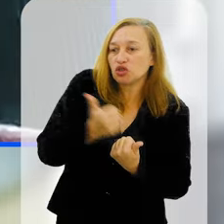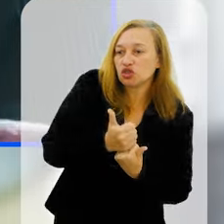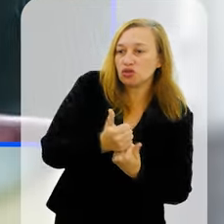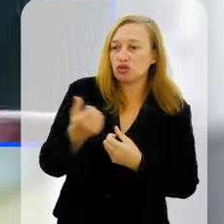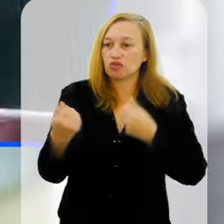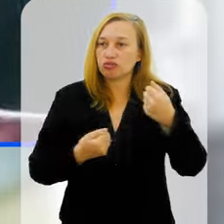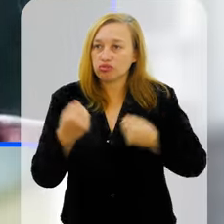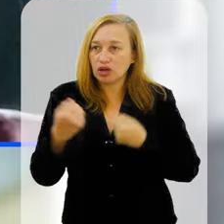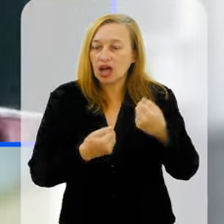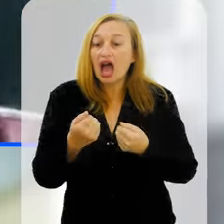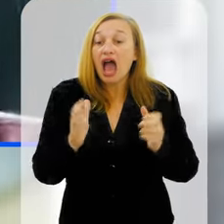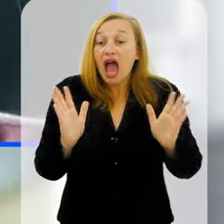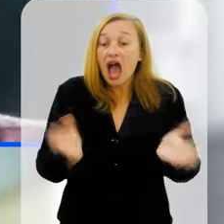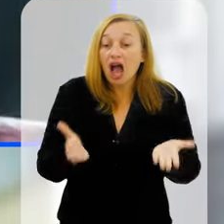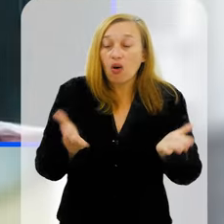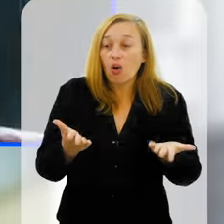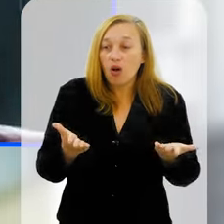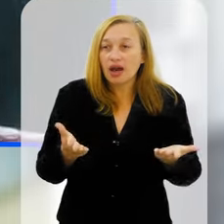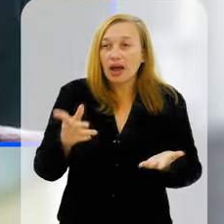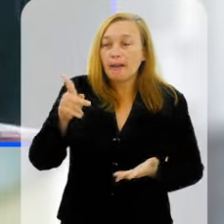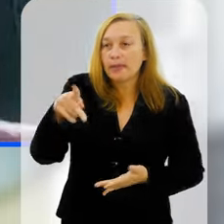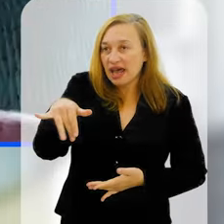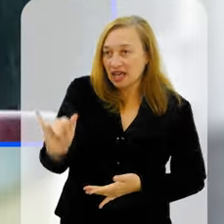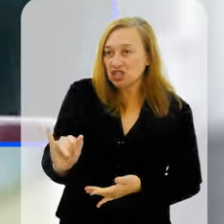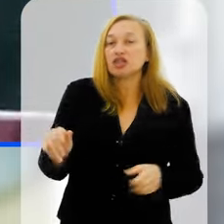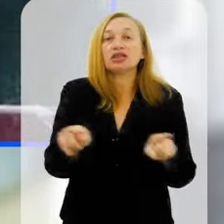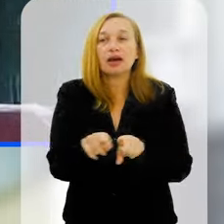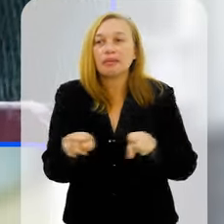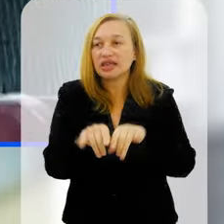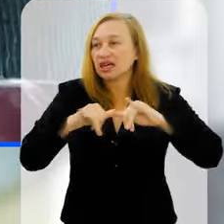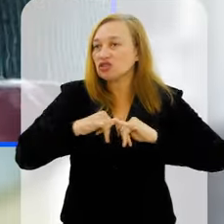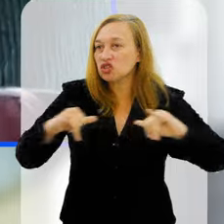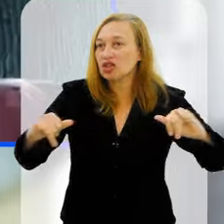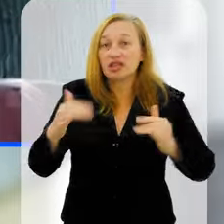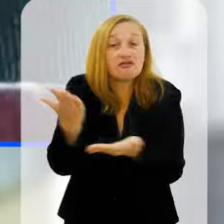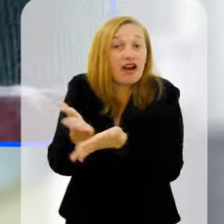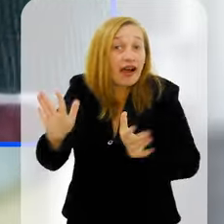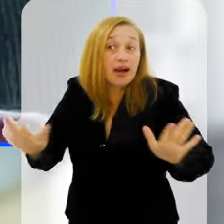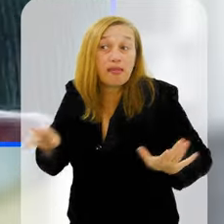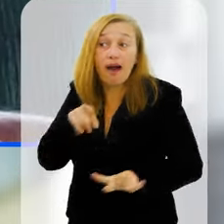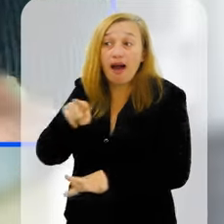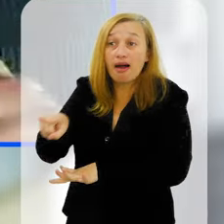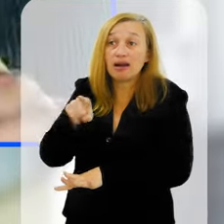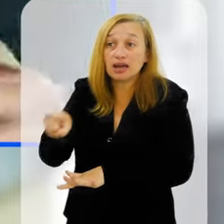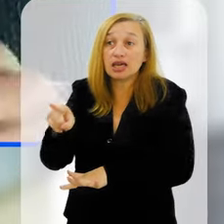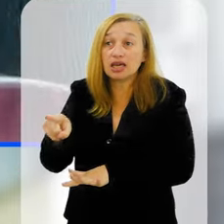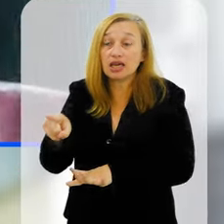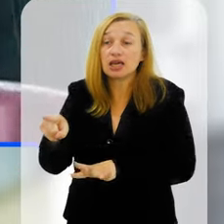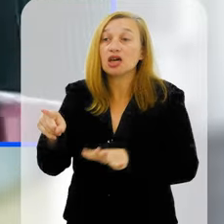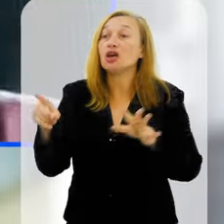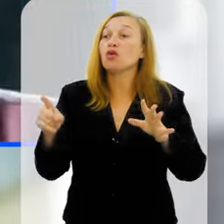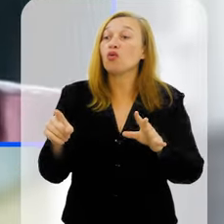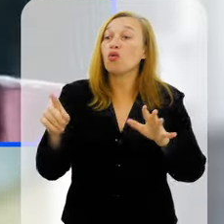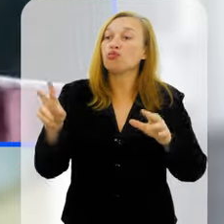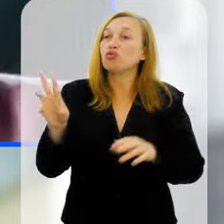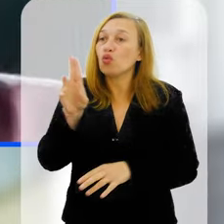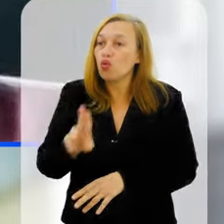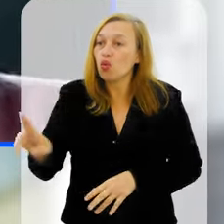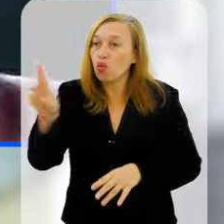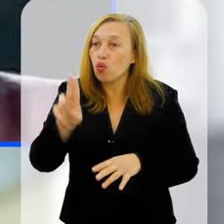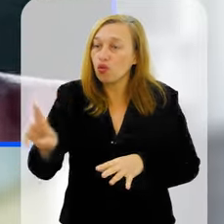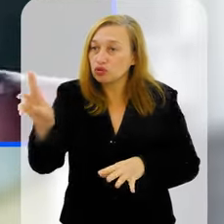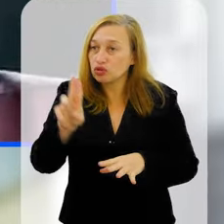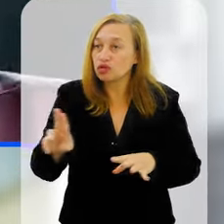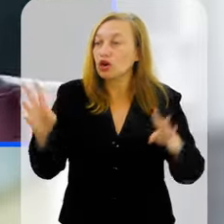adquirir os veículos. Agora estamos indo para Paraty. Paraty também está anunciando que vai acabar ali